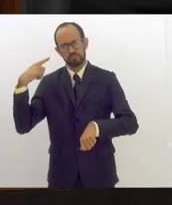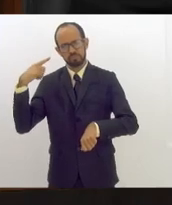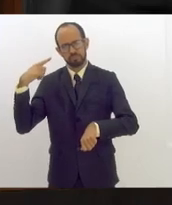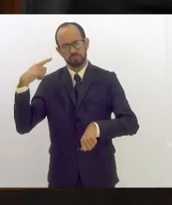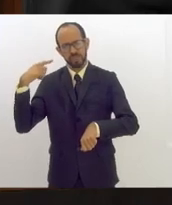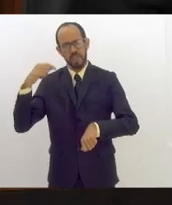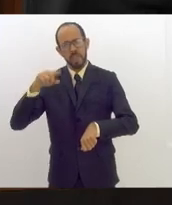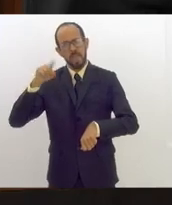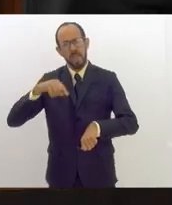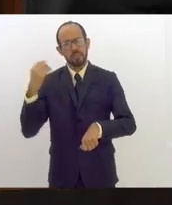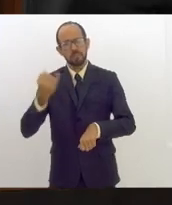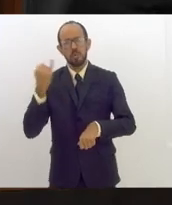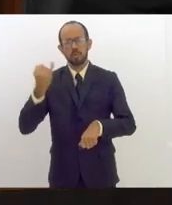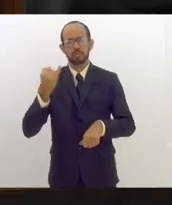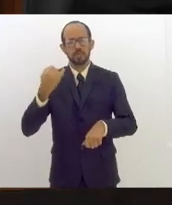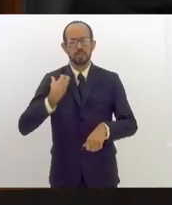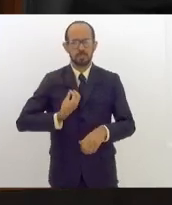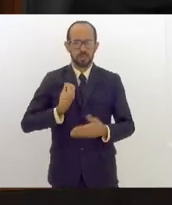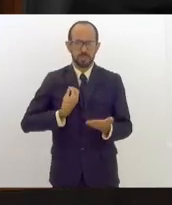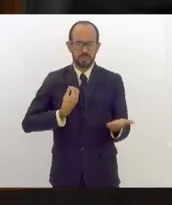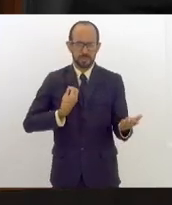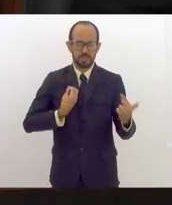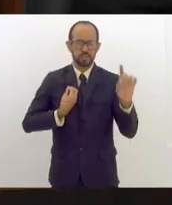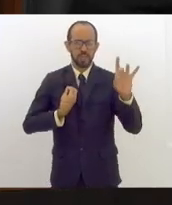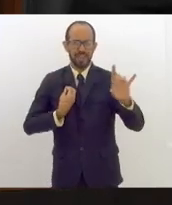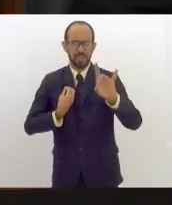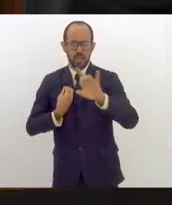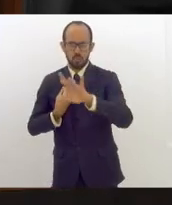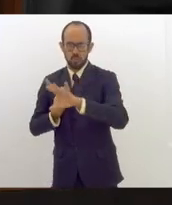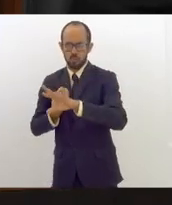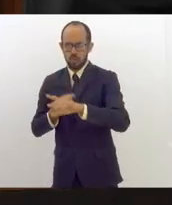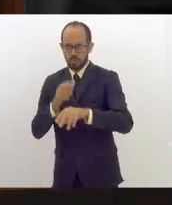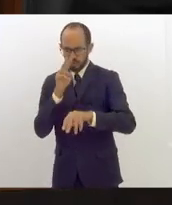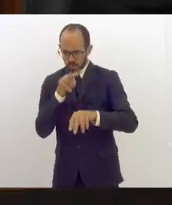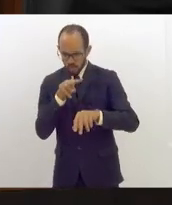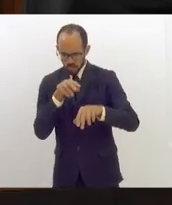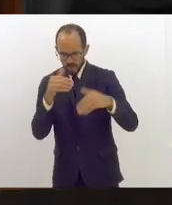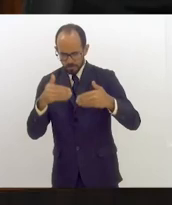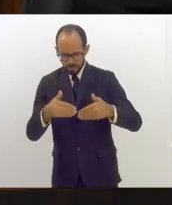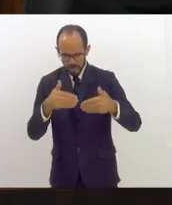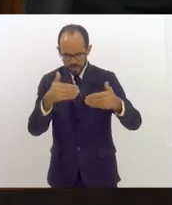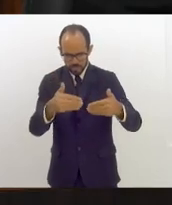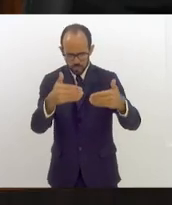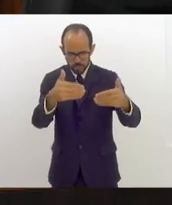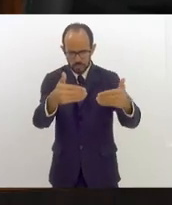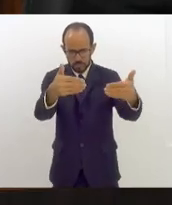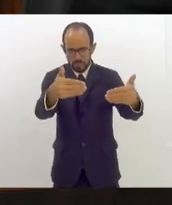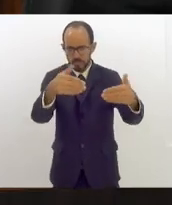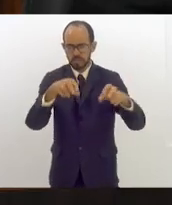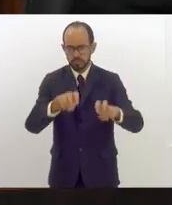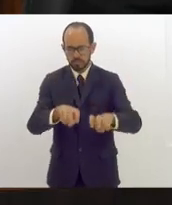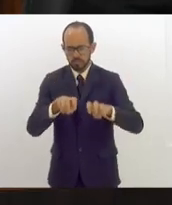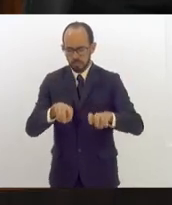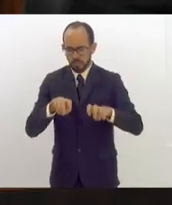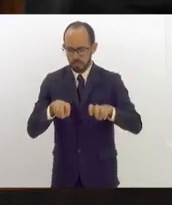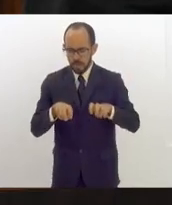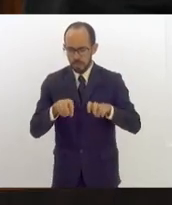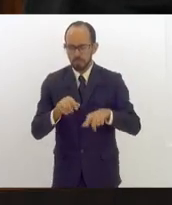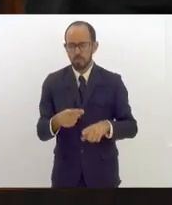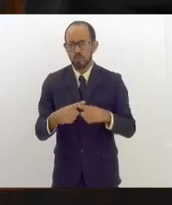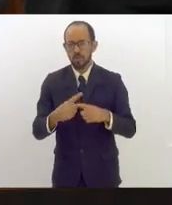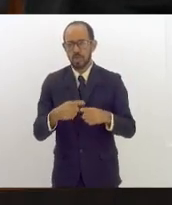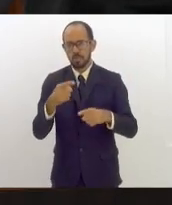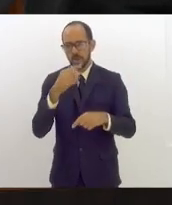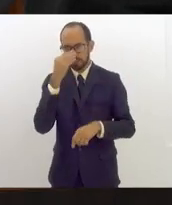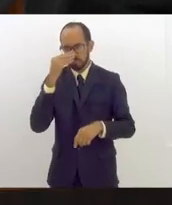a presença de vocês eu falo olhando para essa primeira pra segunda pra terceira fileira porque não para desprezar